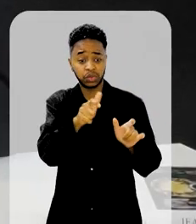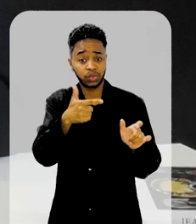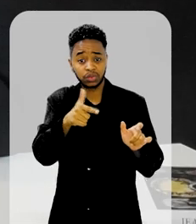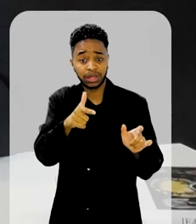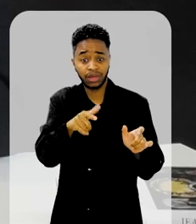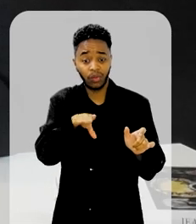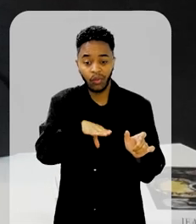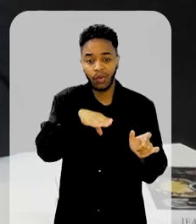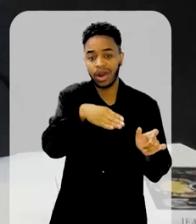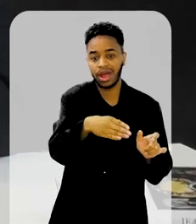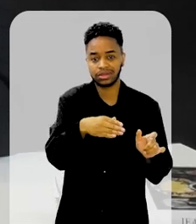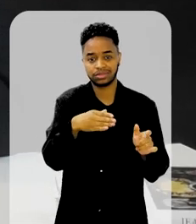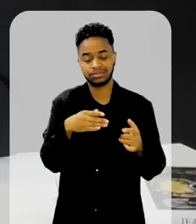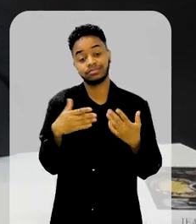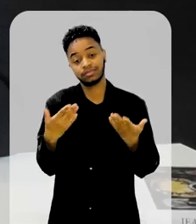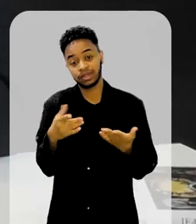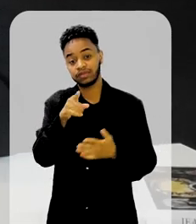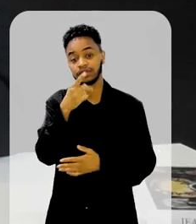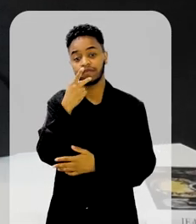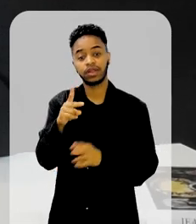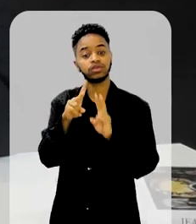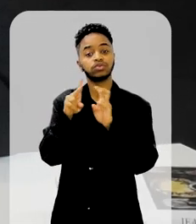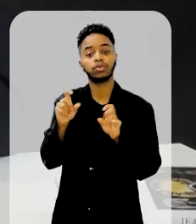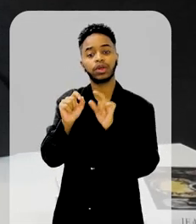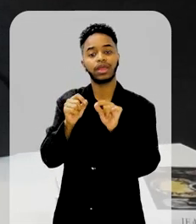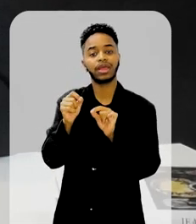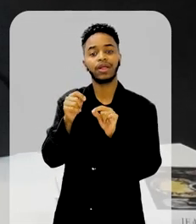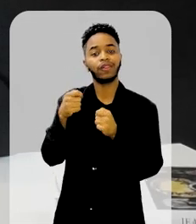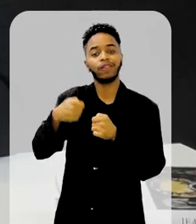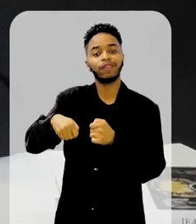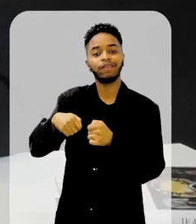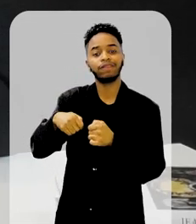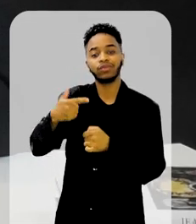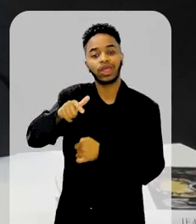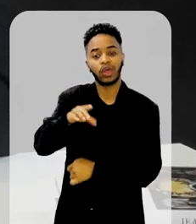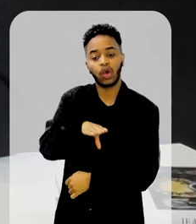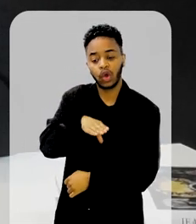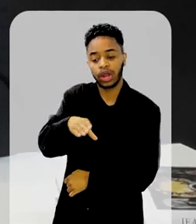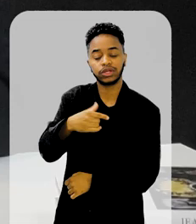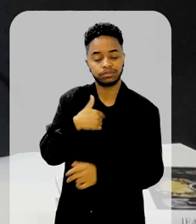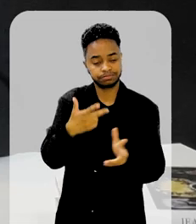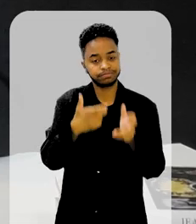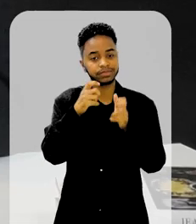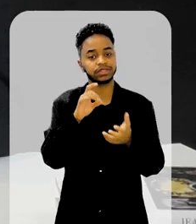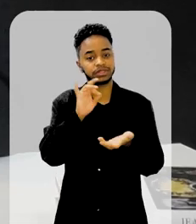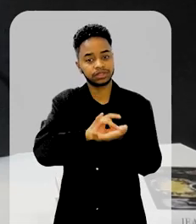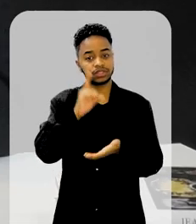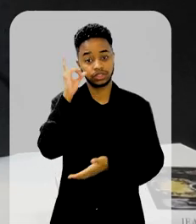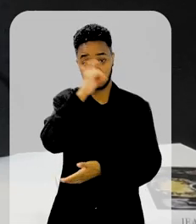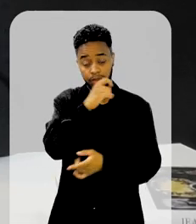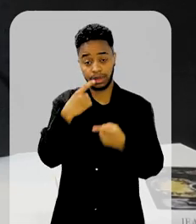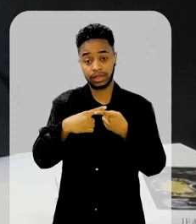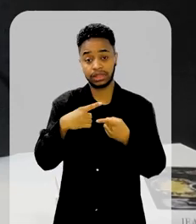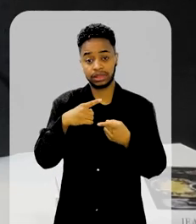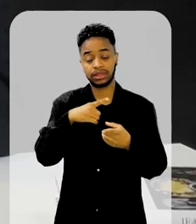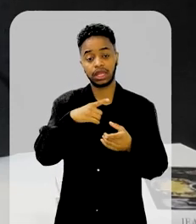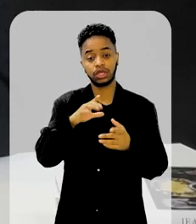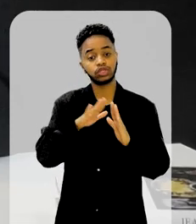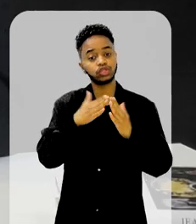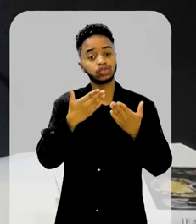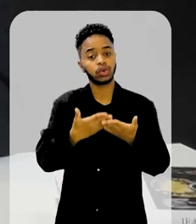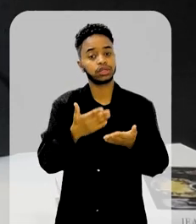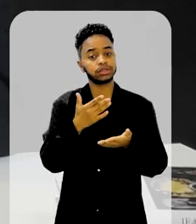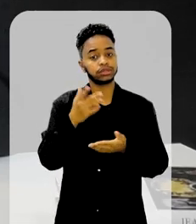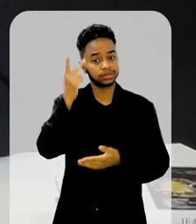é isso que eu falo quando você fala do Não Arrisca Car né eu vejo uma questão muito difícil né porque você tem escolas em São Paulo que são grandes